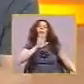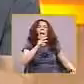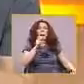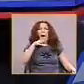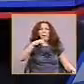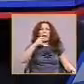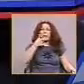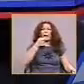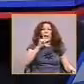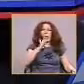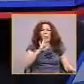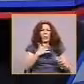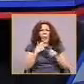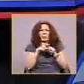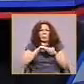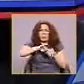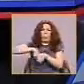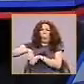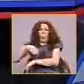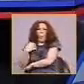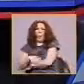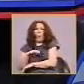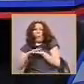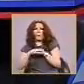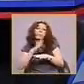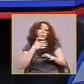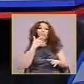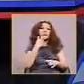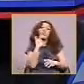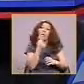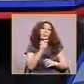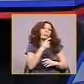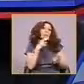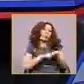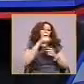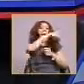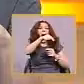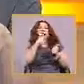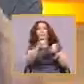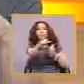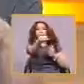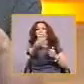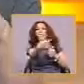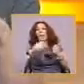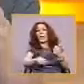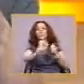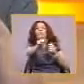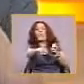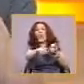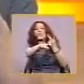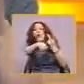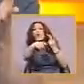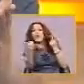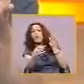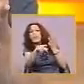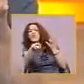uma palavra muito forte. É uma palavra forte, mas de facto é isso que existe. Há determinadas pessoas que têm acesso a um conjunto de direitos e há um conjunto de pessoas que é